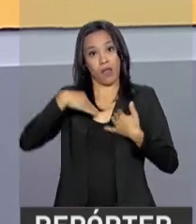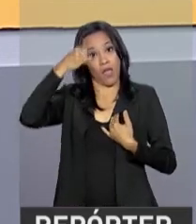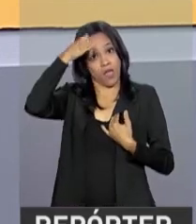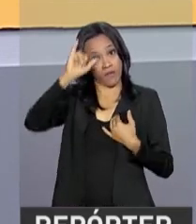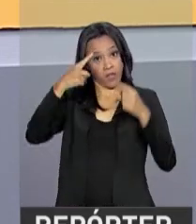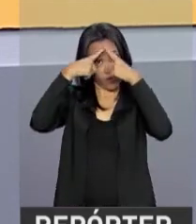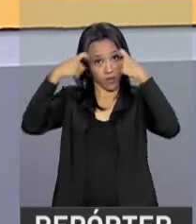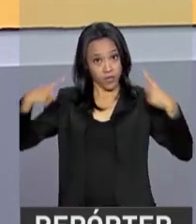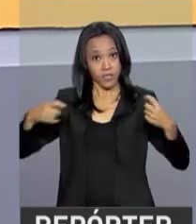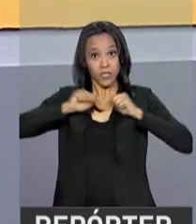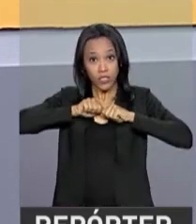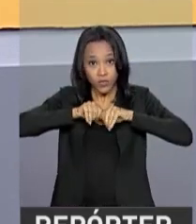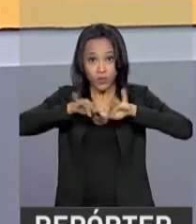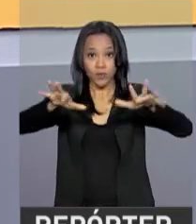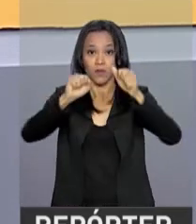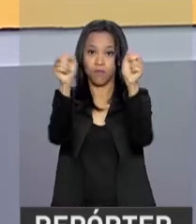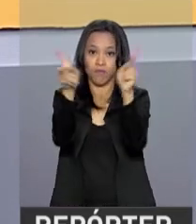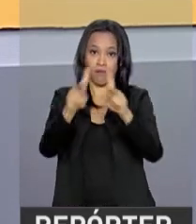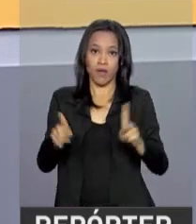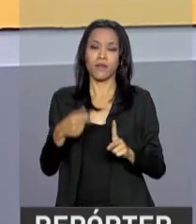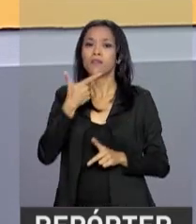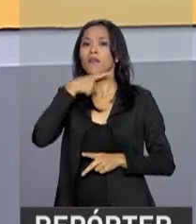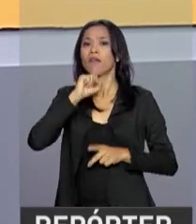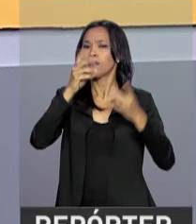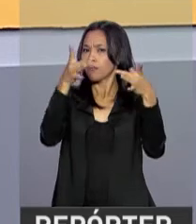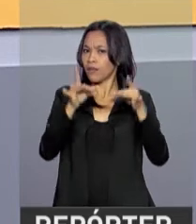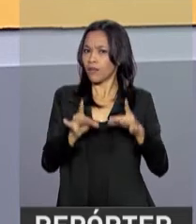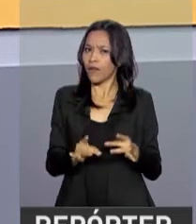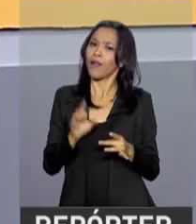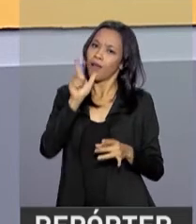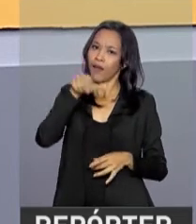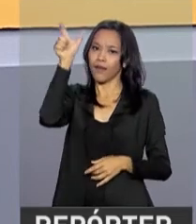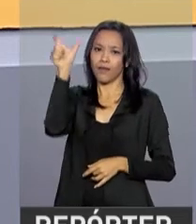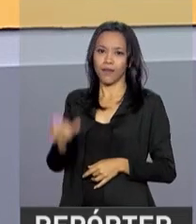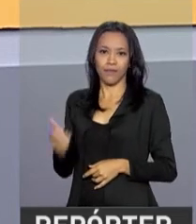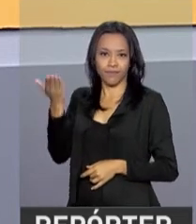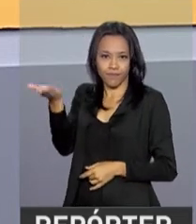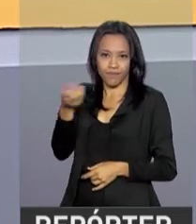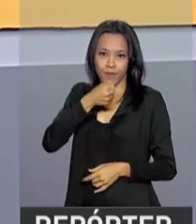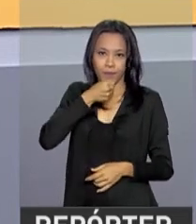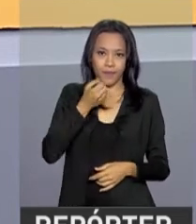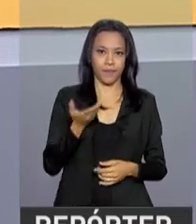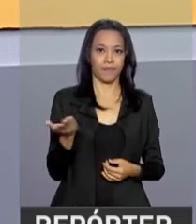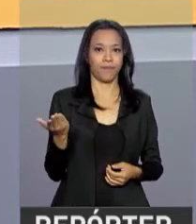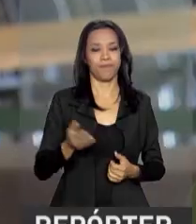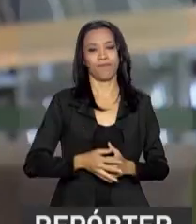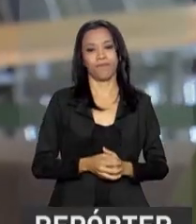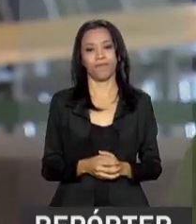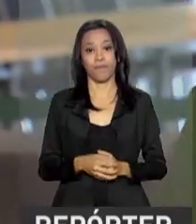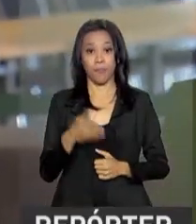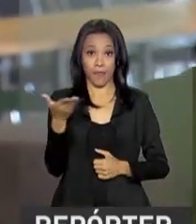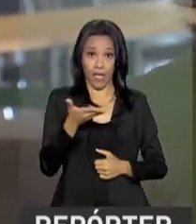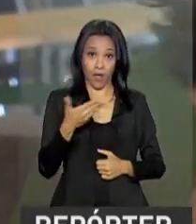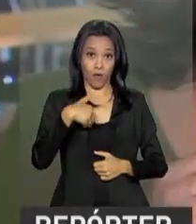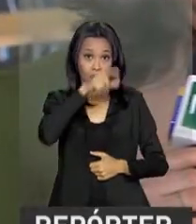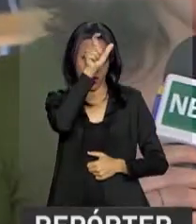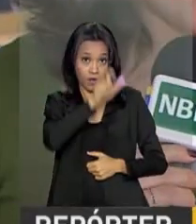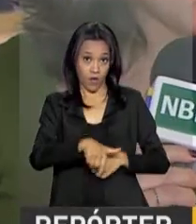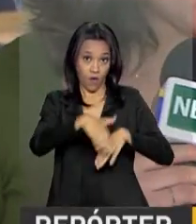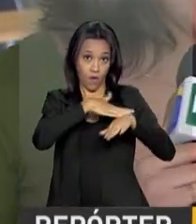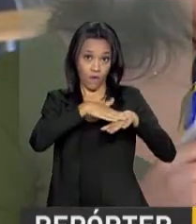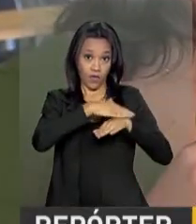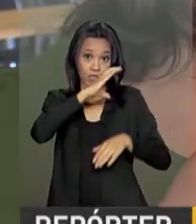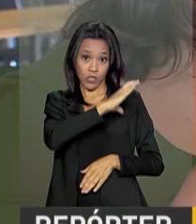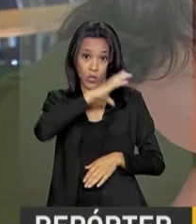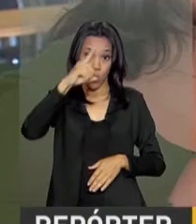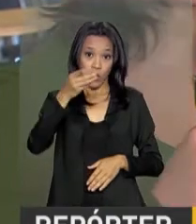uma cultura de paz. Quem traz os detalhes para a gente é a repórter Márcia Fernandes. Eu converso agora com a coordenadora de promoção